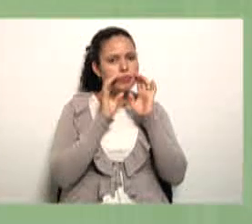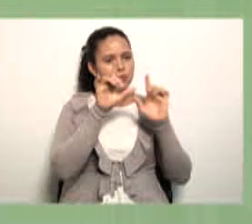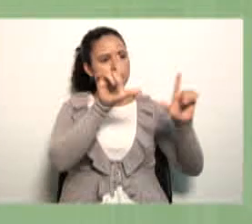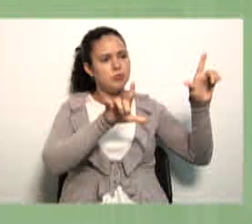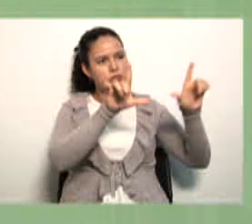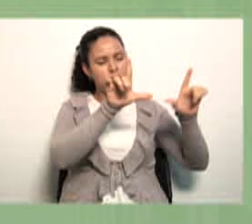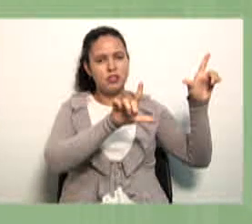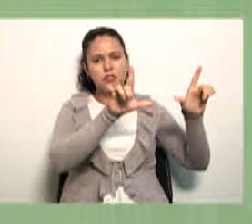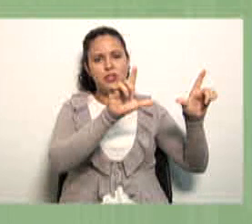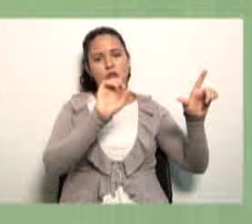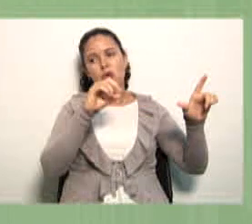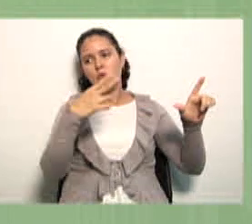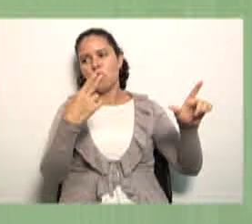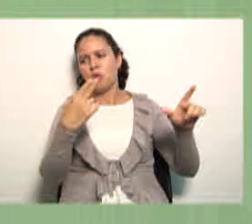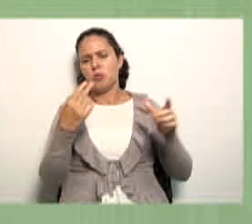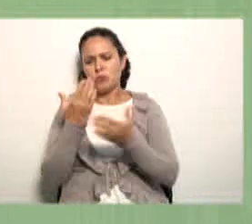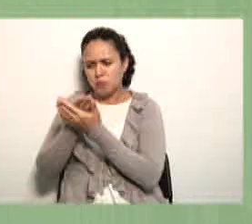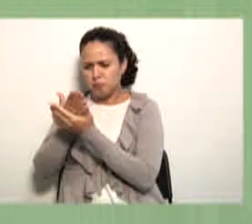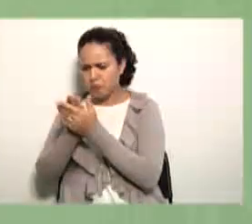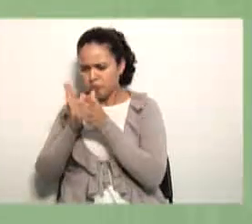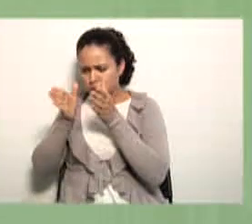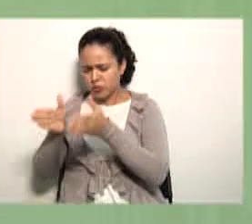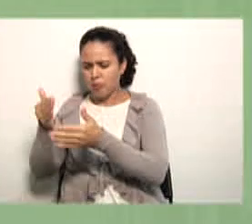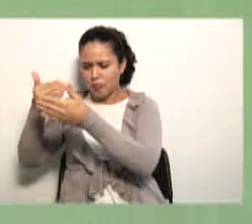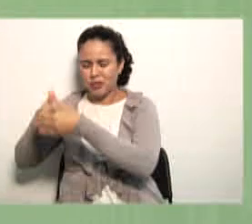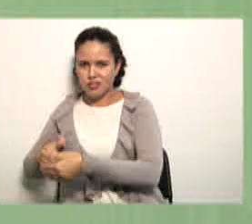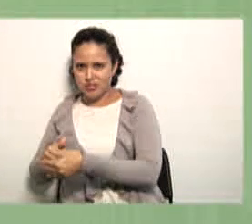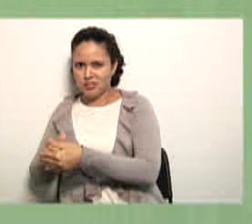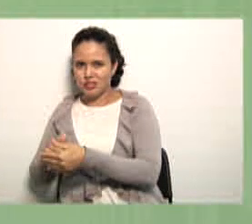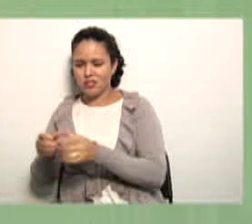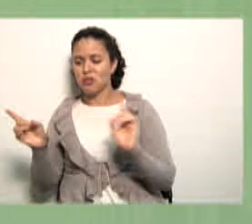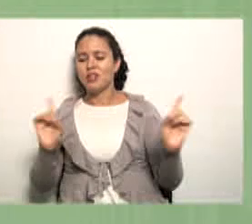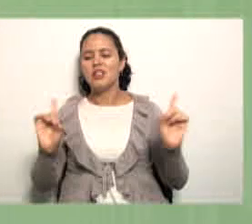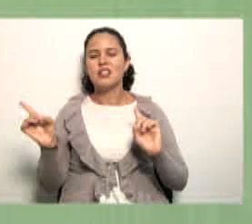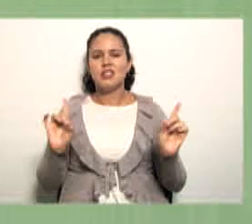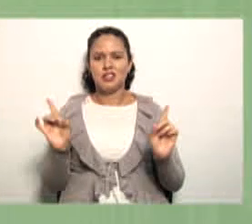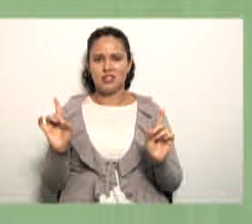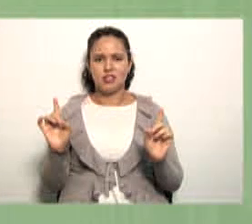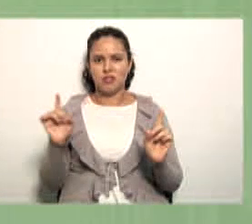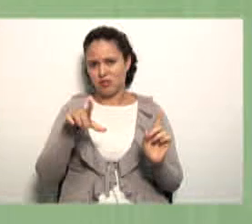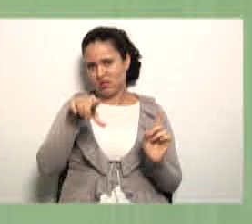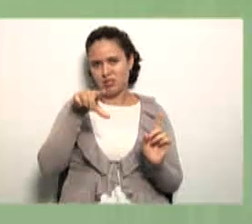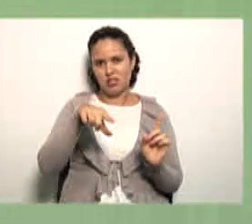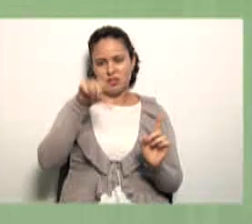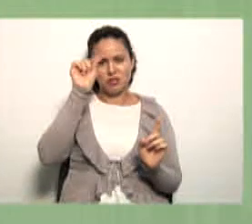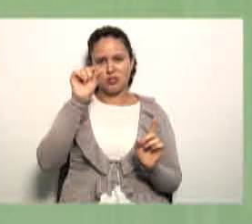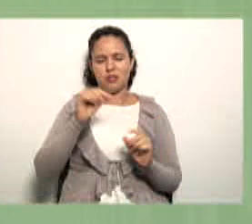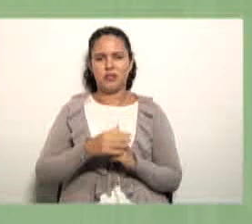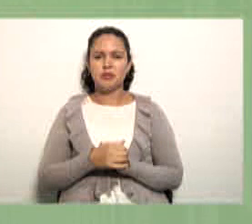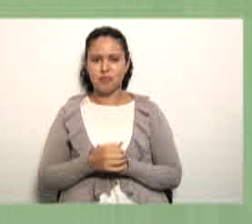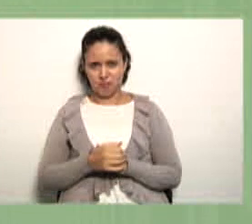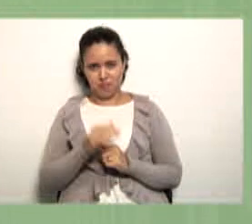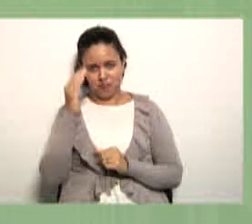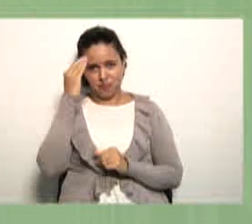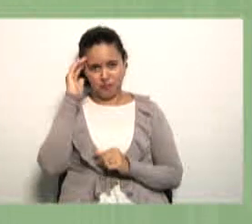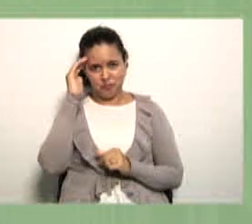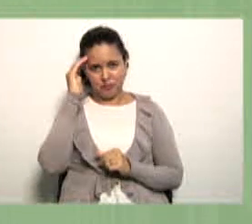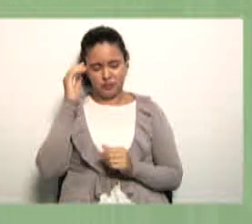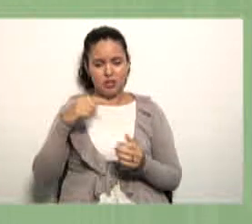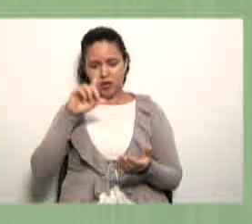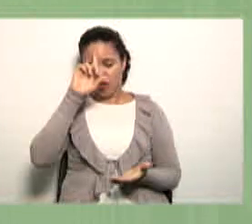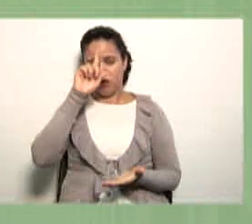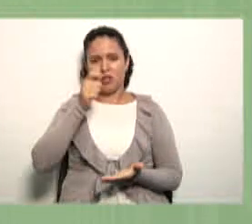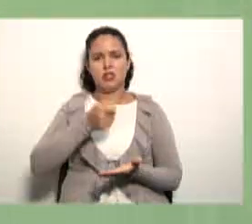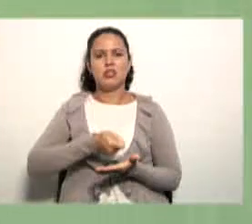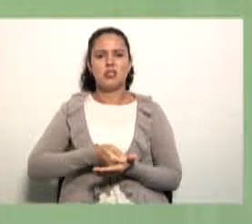prova? Essas questões representam trade-offs. Quando decidimos gastar R$1 a mais em qualquer dessas